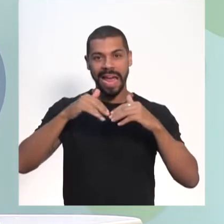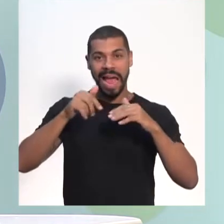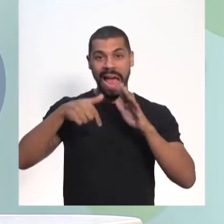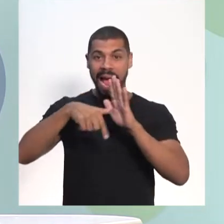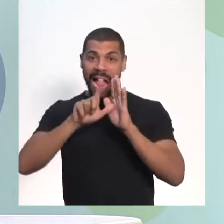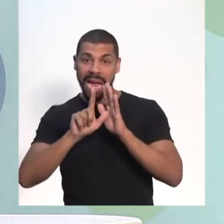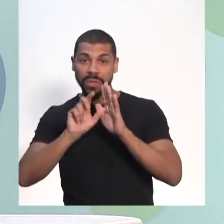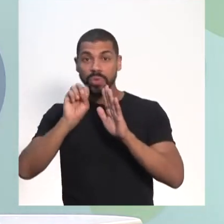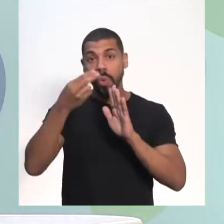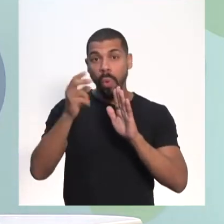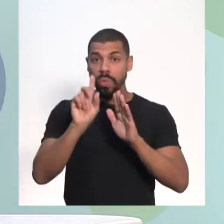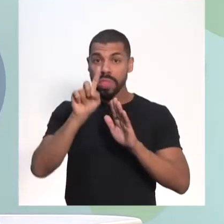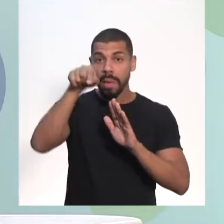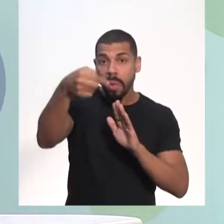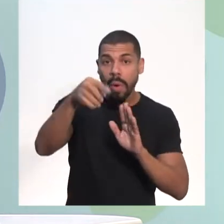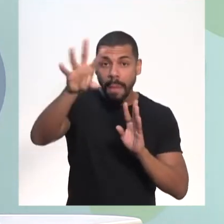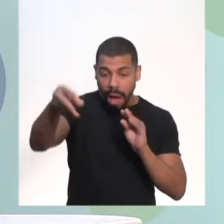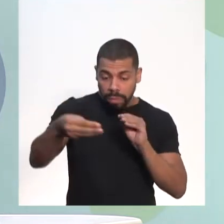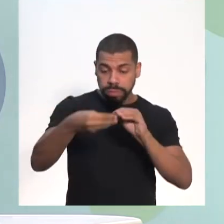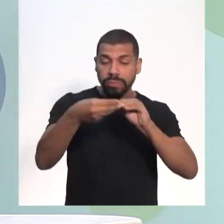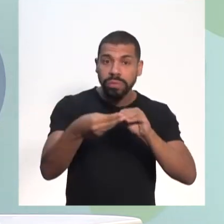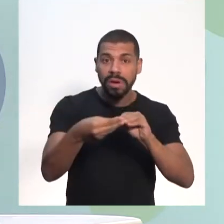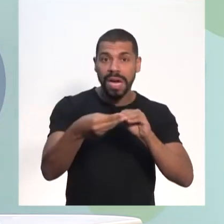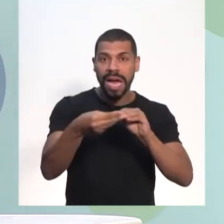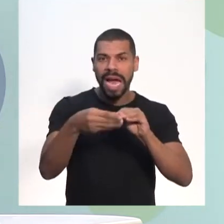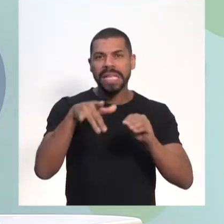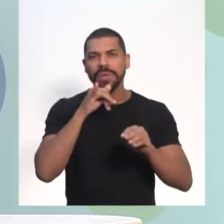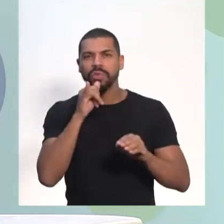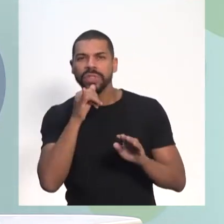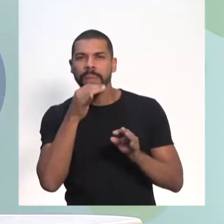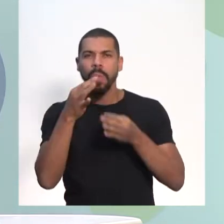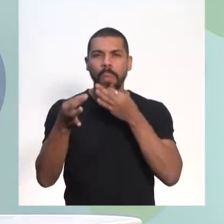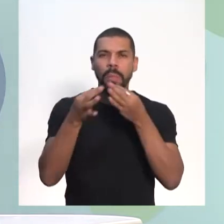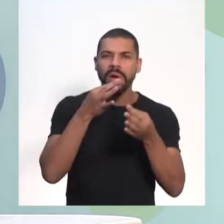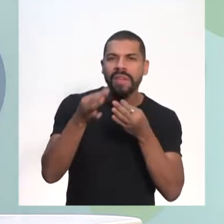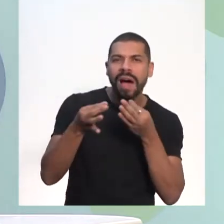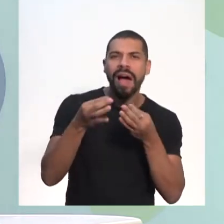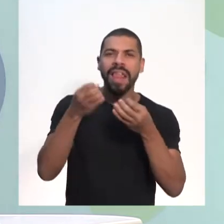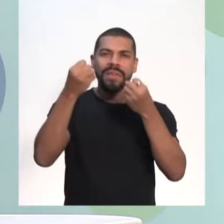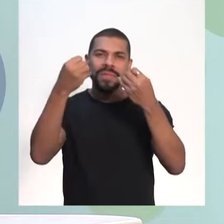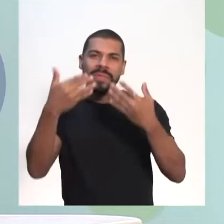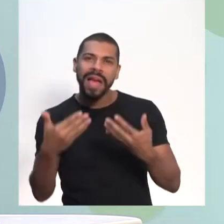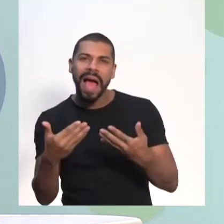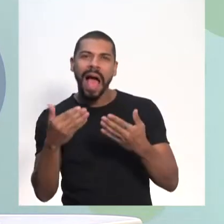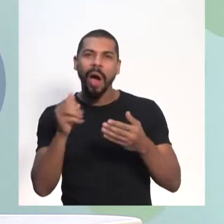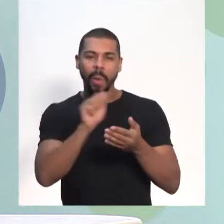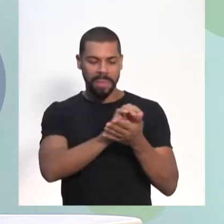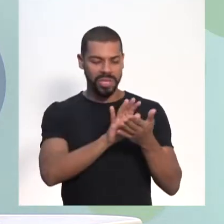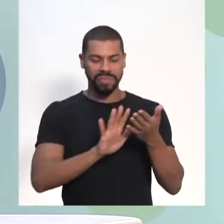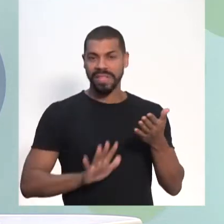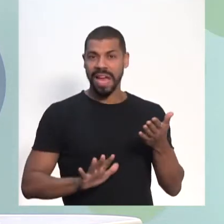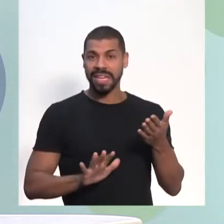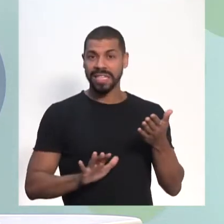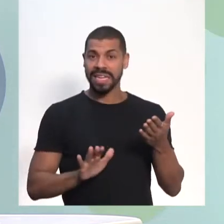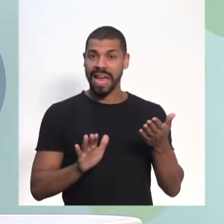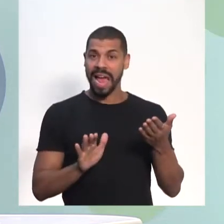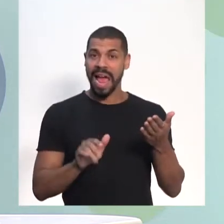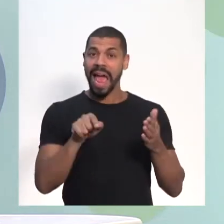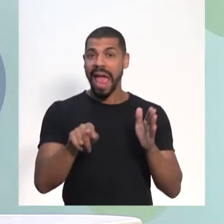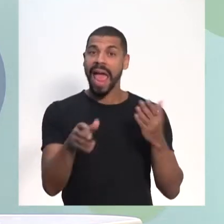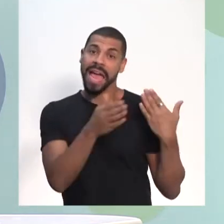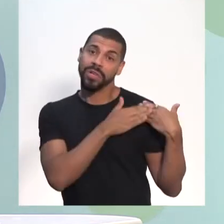ou complementando aquela. Então, se ele vai fazer um comentário, se ele vai resgatar, se ele vai elaborar uma atividade, isso está realmente